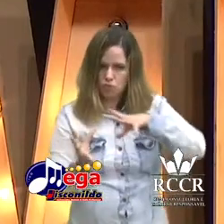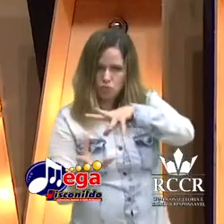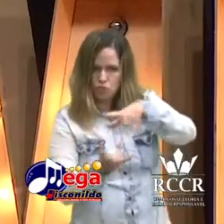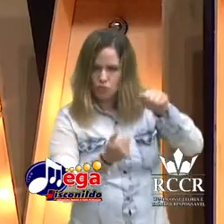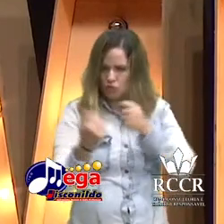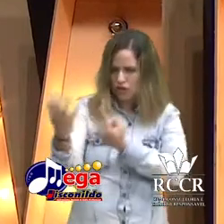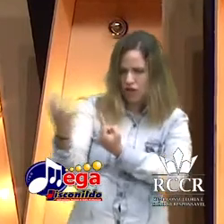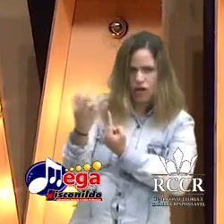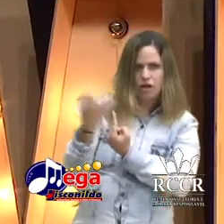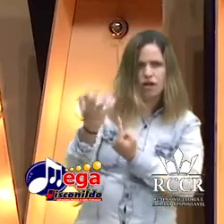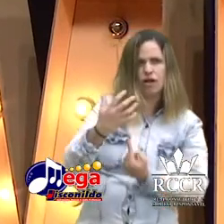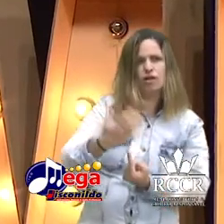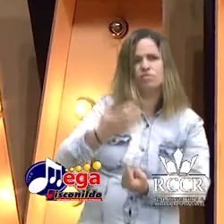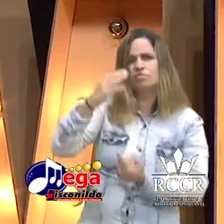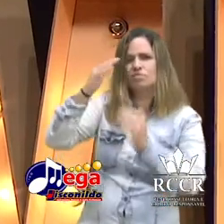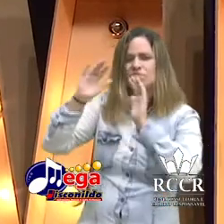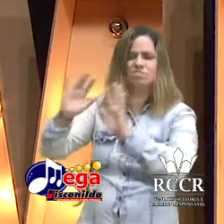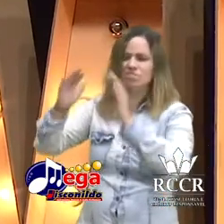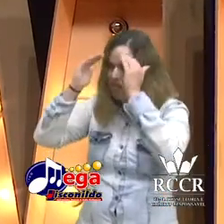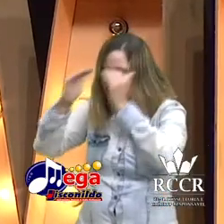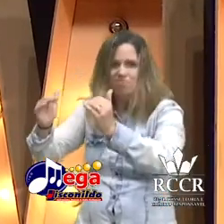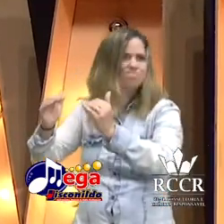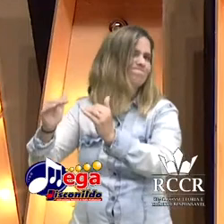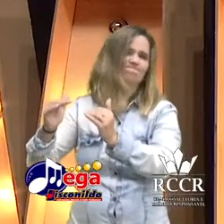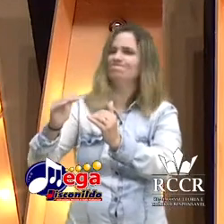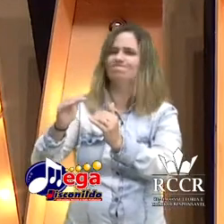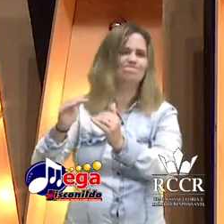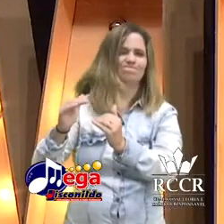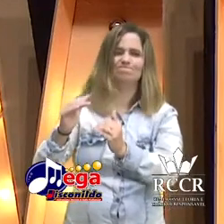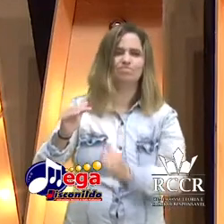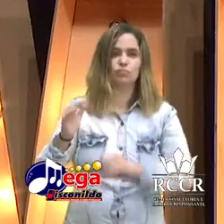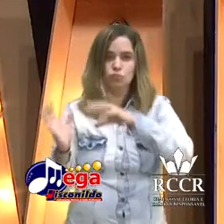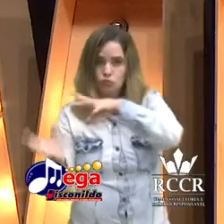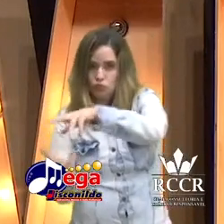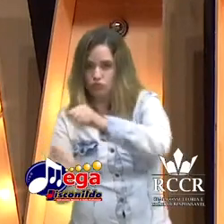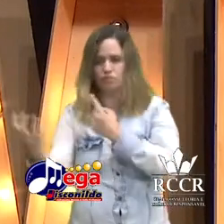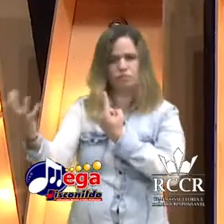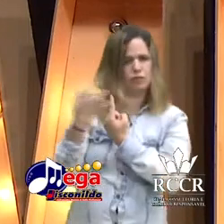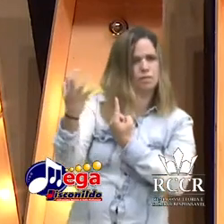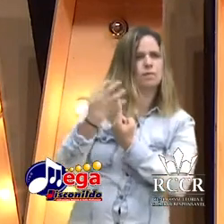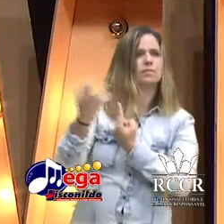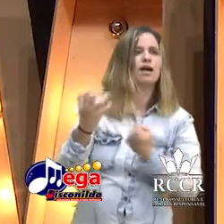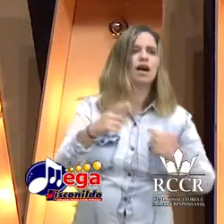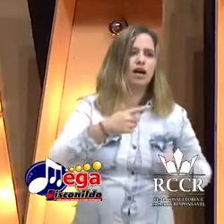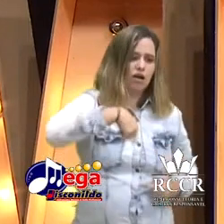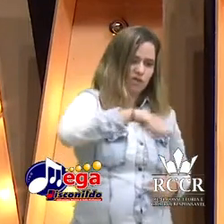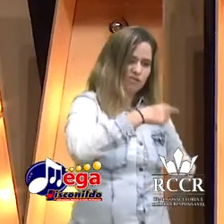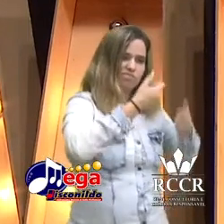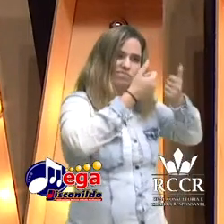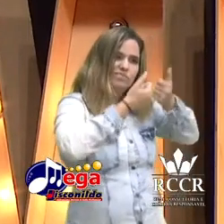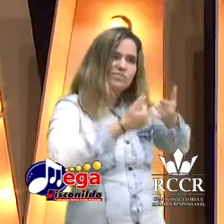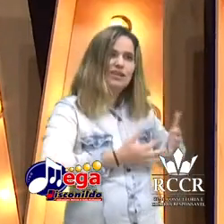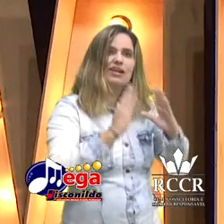discurso do mundo, e ficar com medo de falar e os filhos da gente julgar a gente. Ah, meu pai é quadrado, ah, minha mãe é fundamentalista, ah,